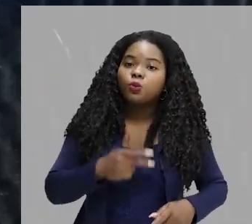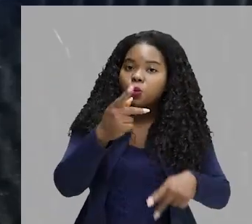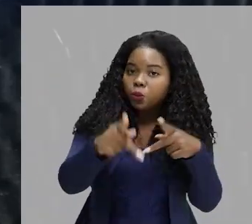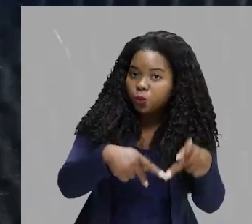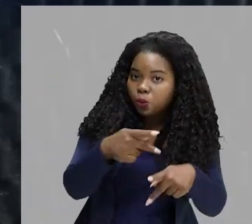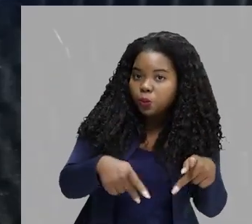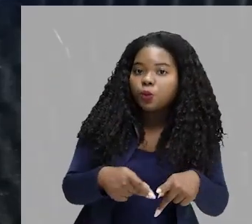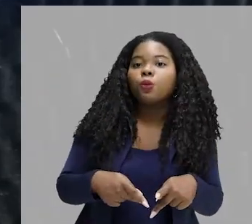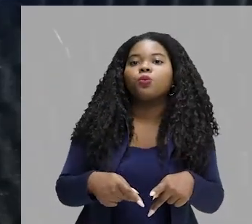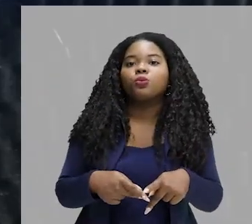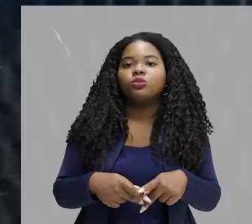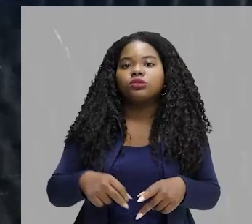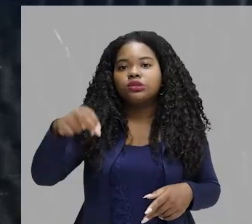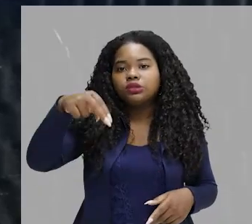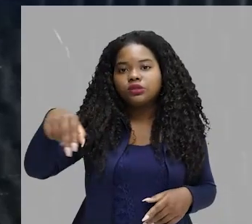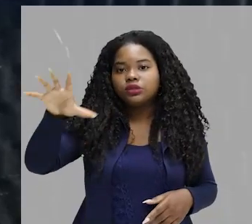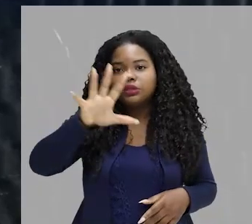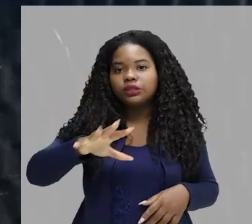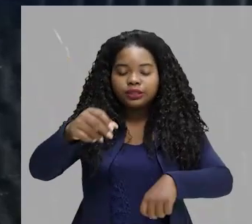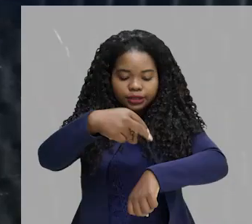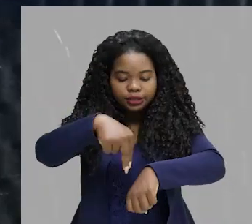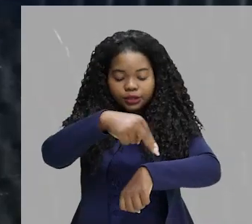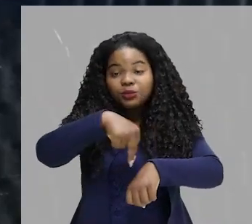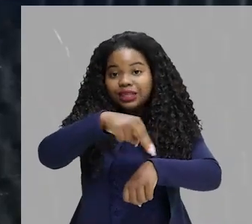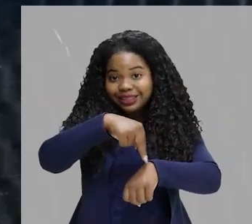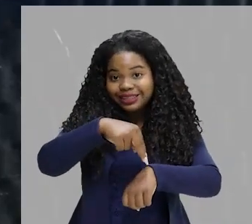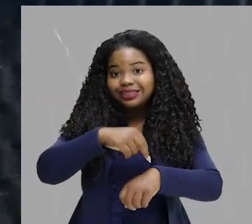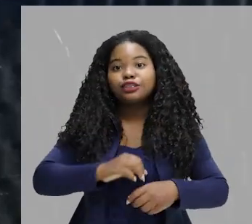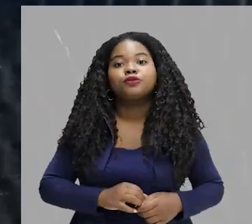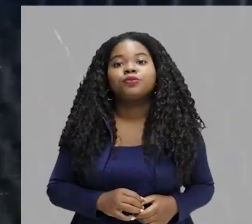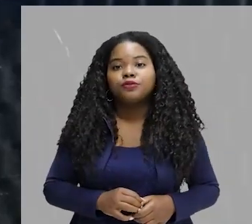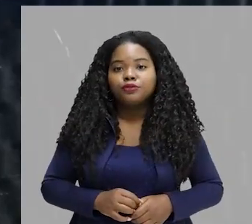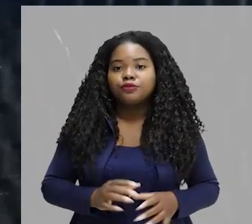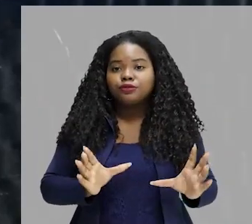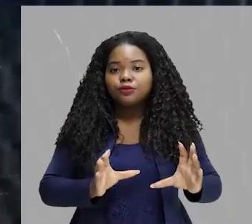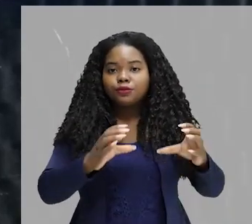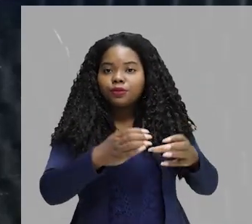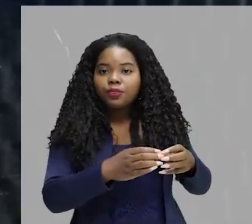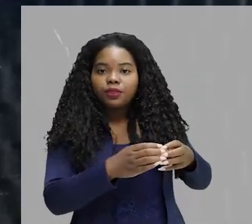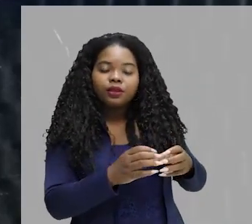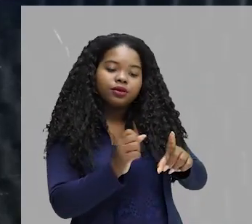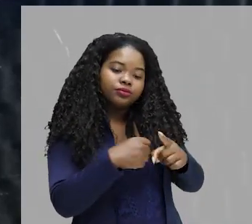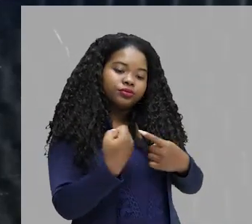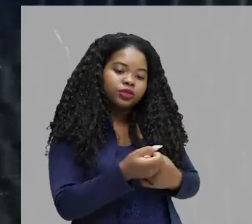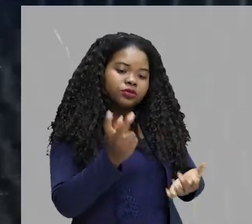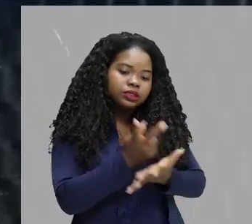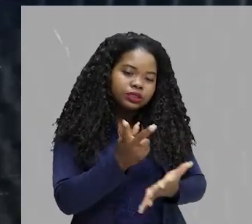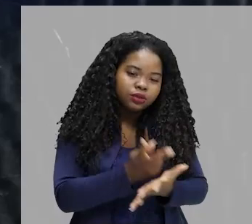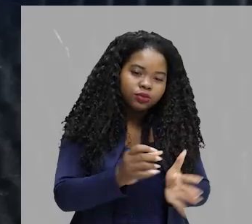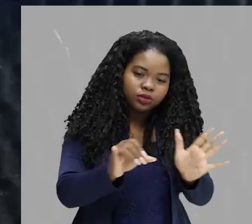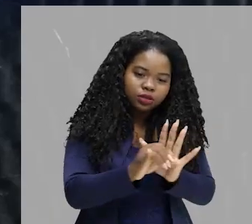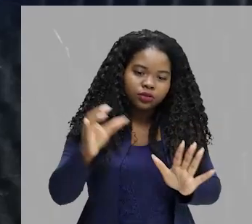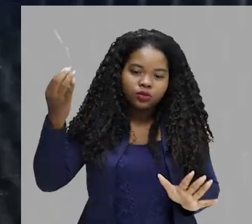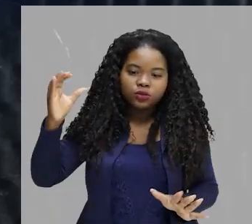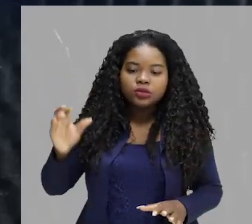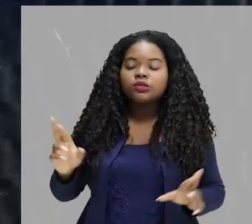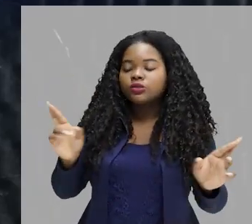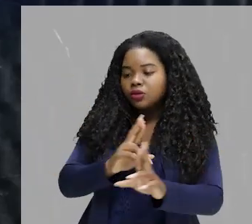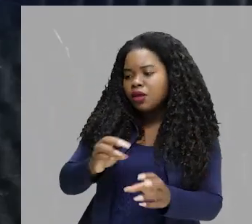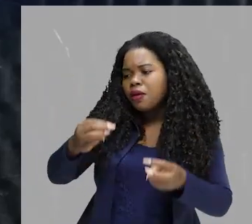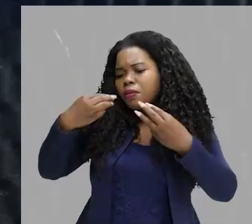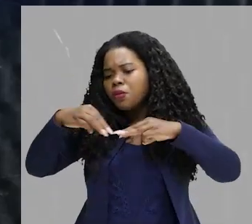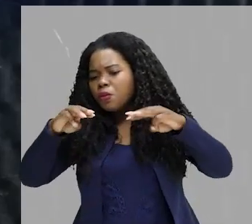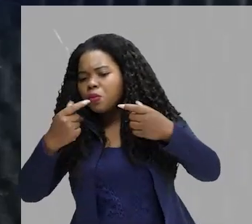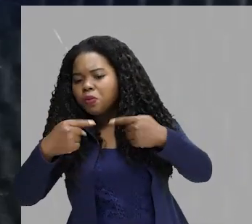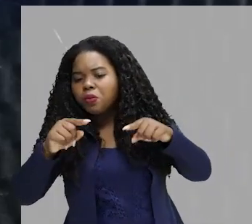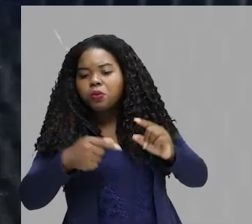de uma nação, de um grupo social, certo? Então, toda vez que eu falo identidade cultural, eu estou me referindo a esses elementos: a música,